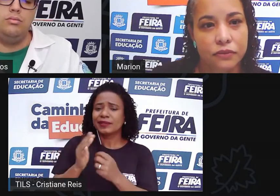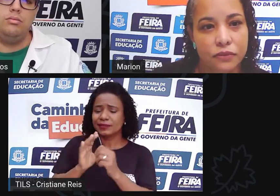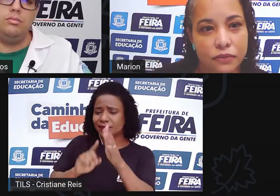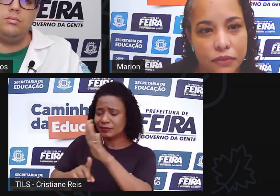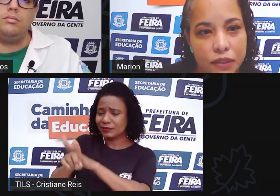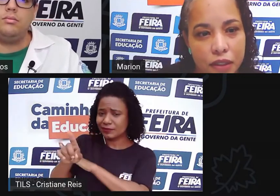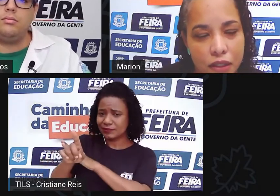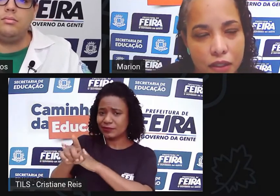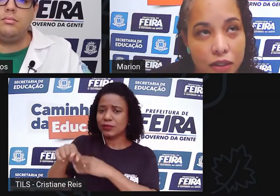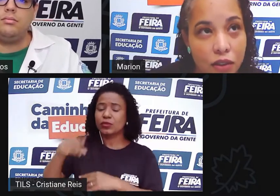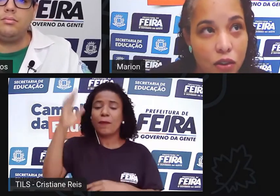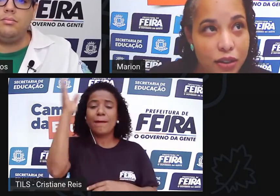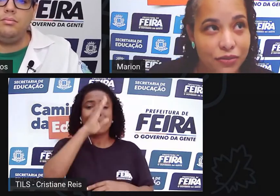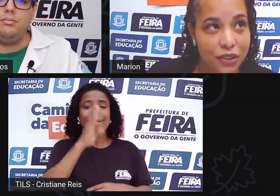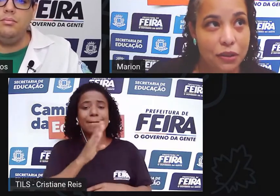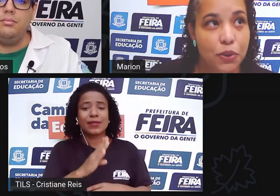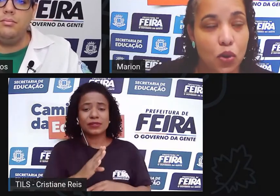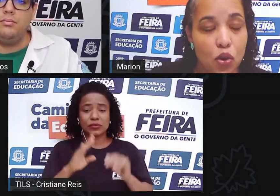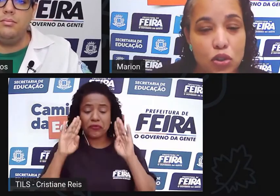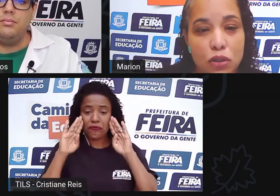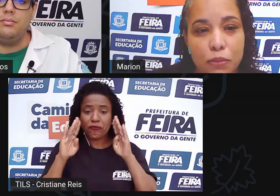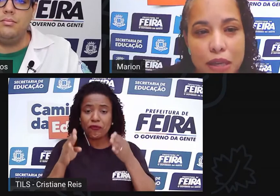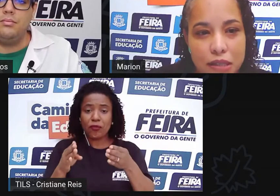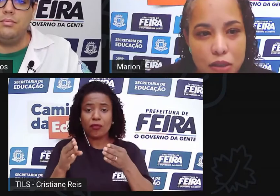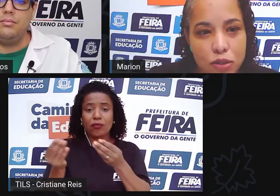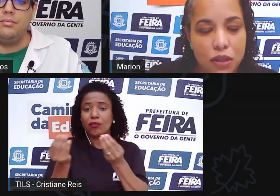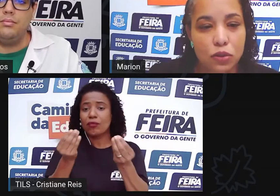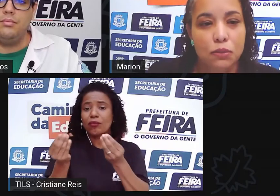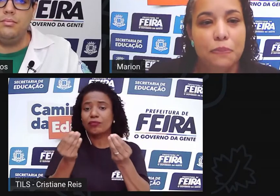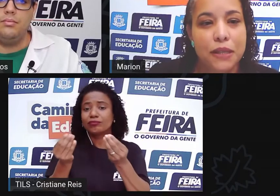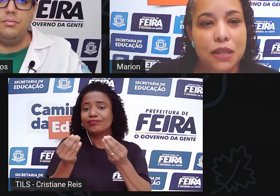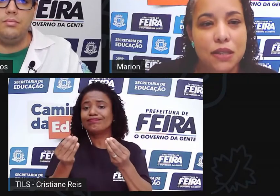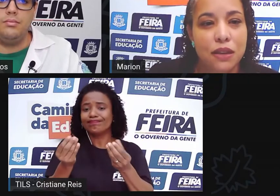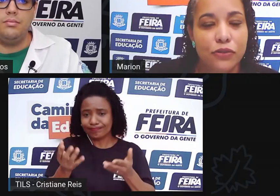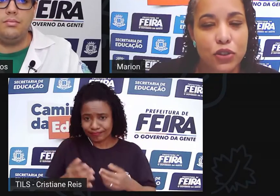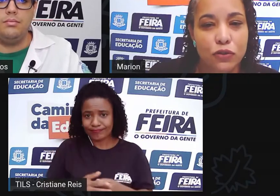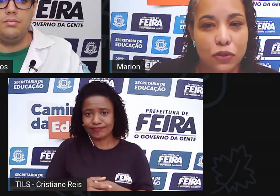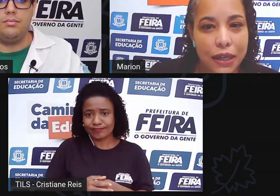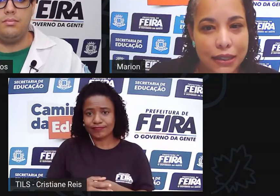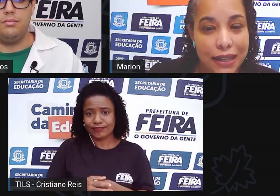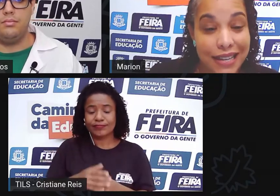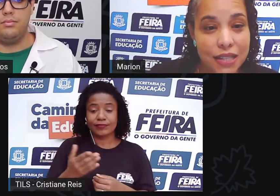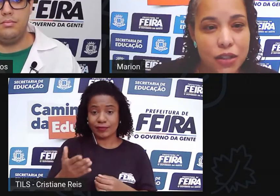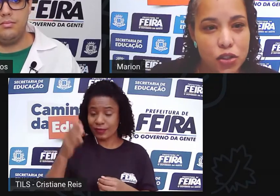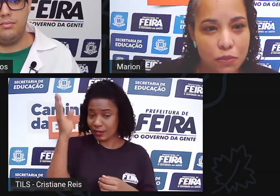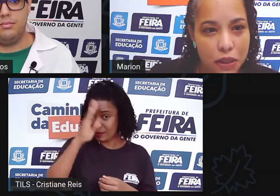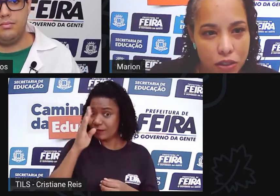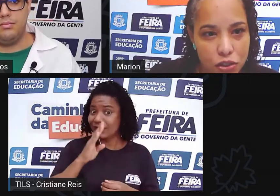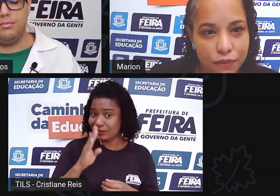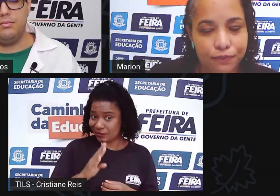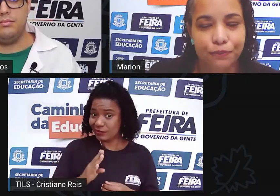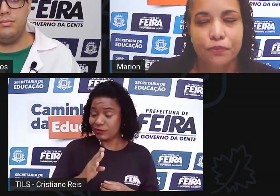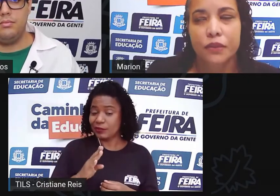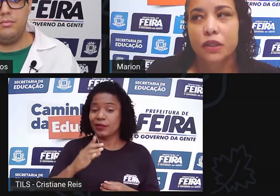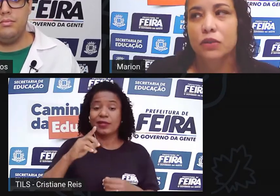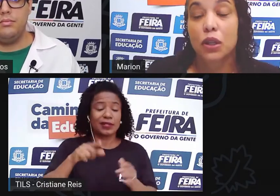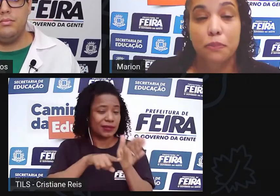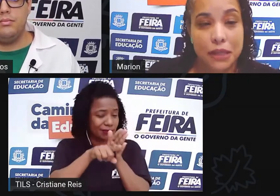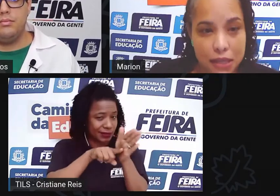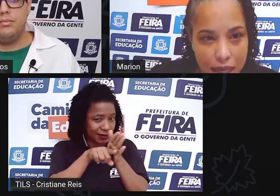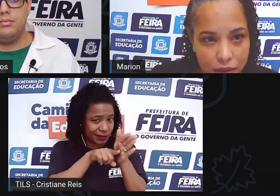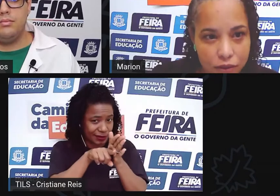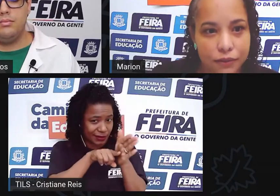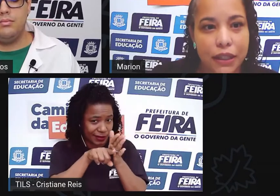Brasil? Olha, Felipe, hoje no Brasil, segundo uma pesquisa que foi divulgada recentemente, no